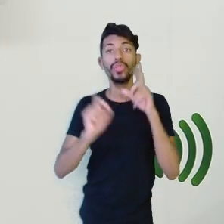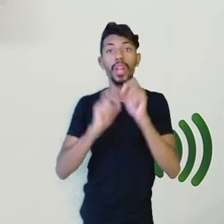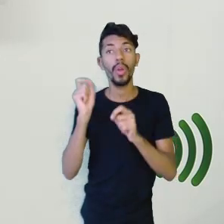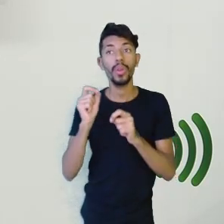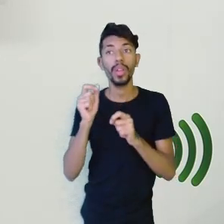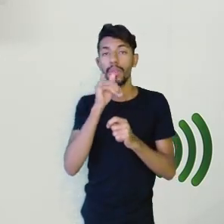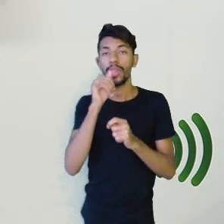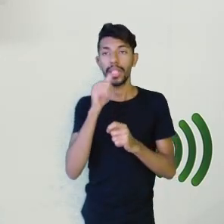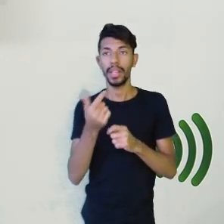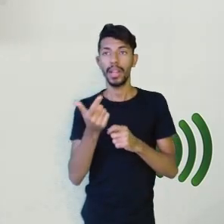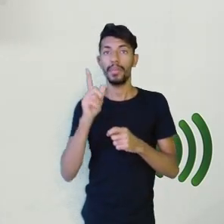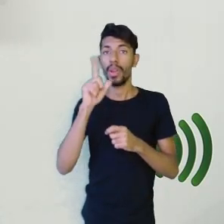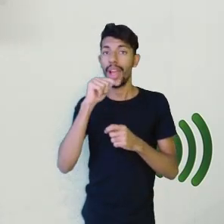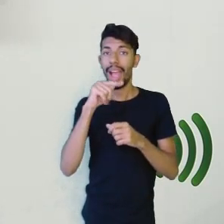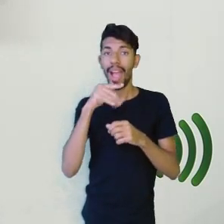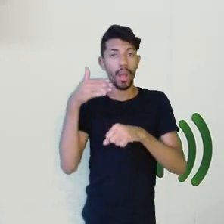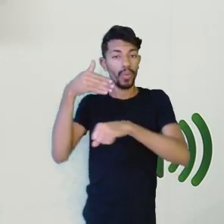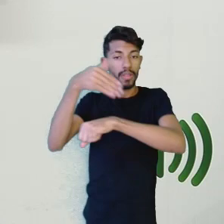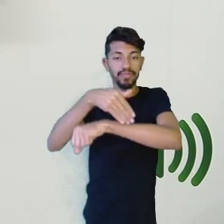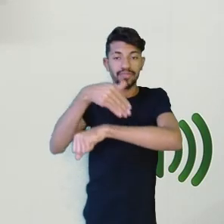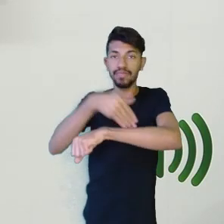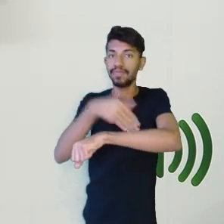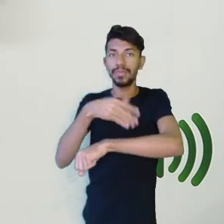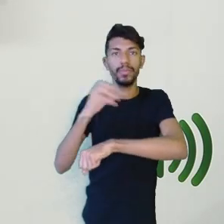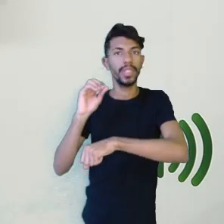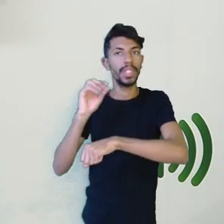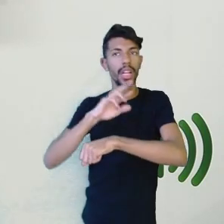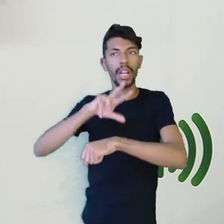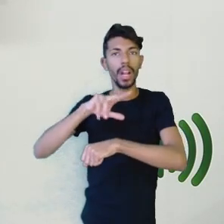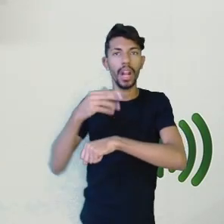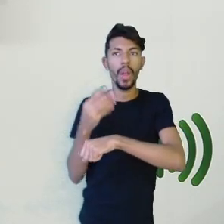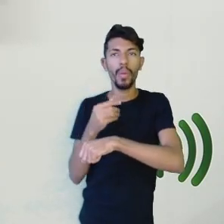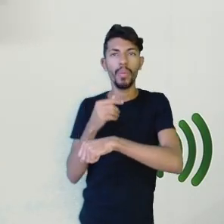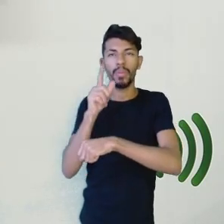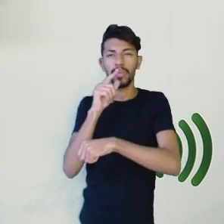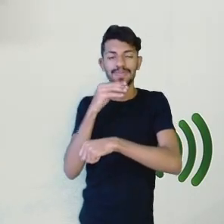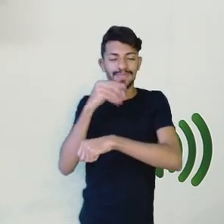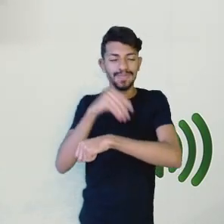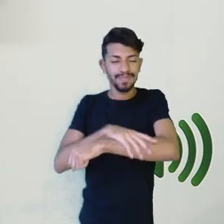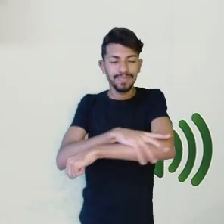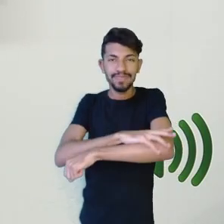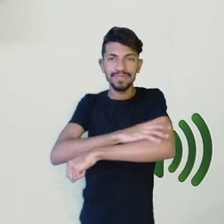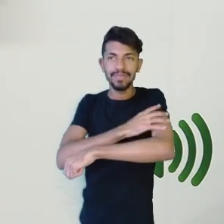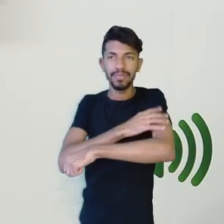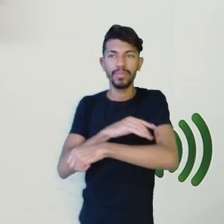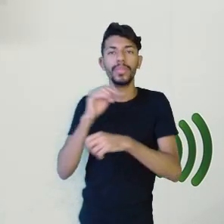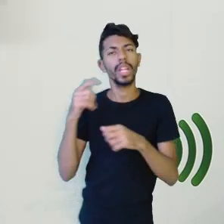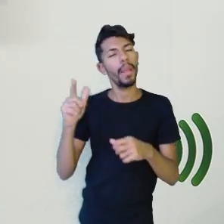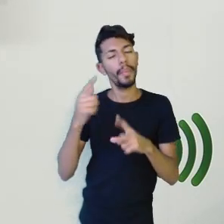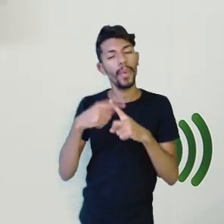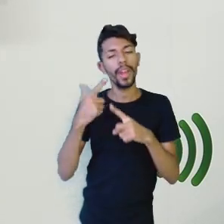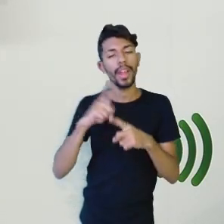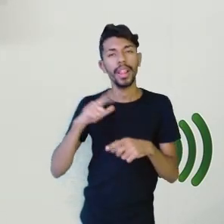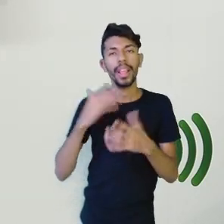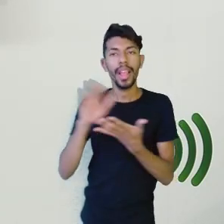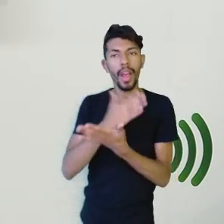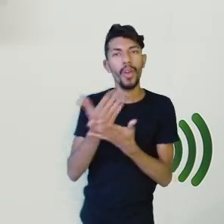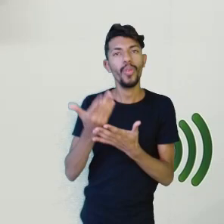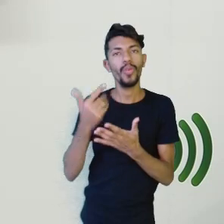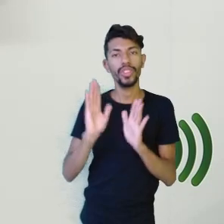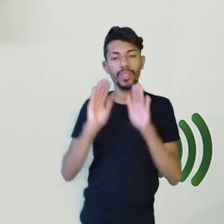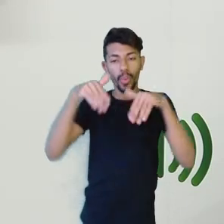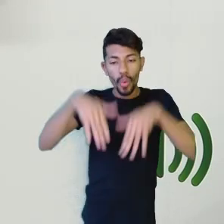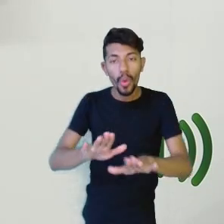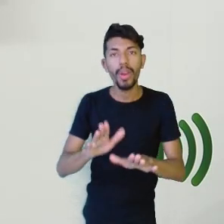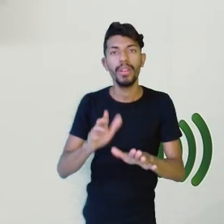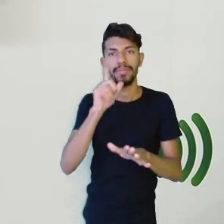não permitem que a água, quando elas têm aves que mergulham, como a gente falou, elas são adaptadas também ao meio aquático. Então, tem